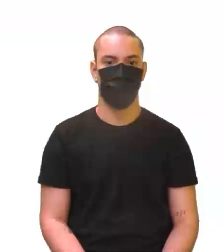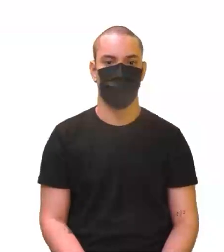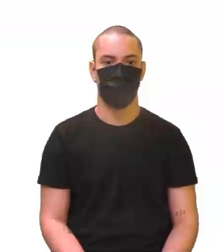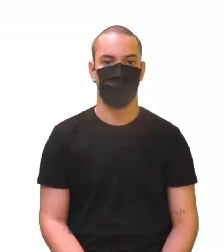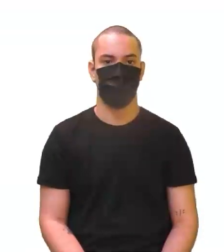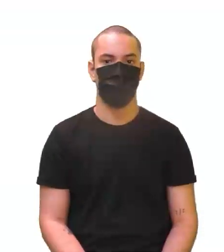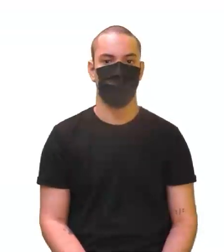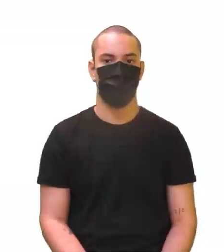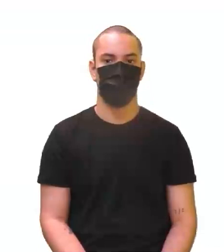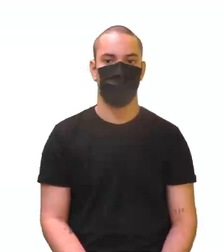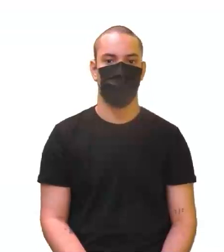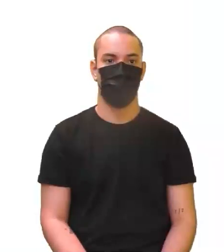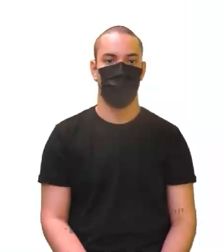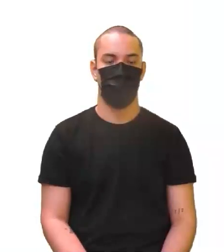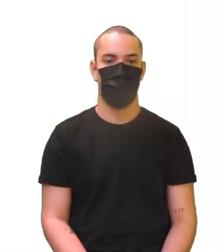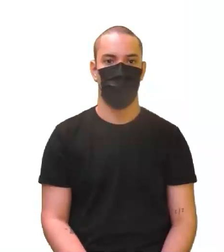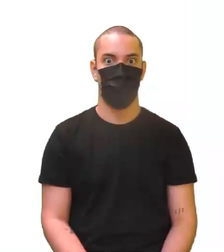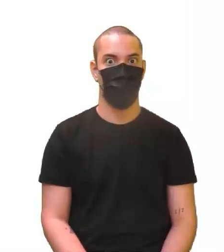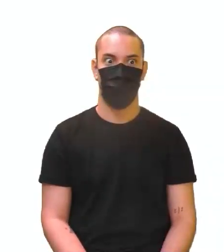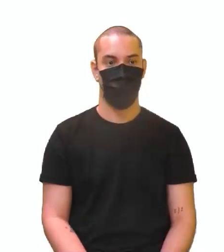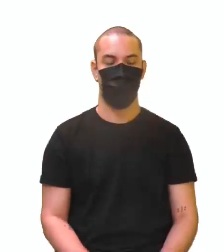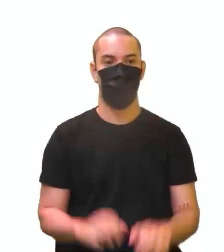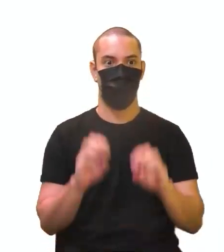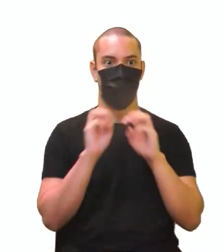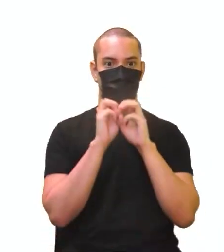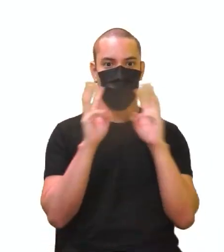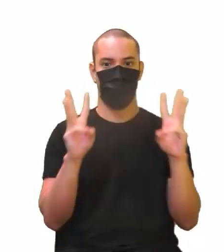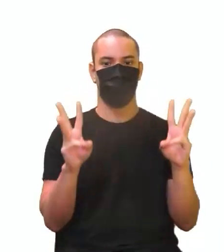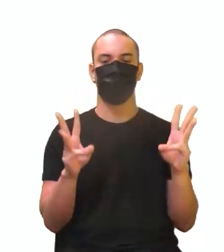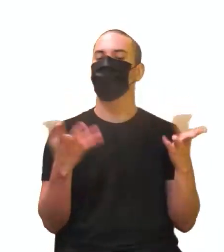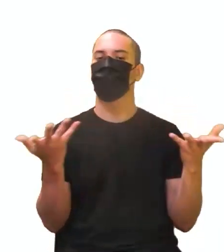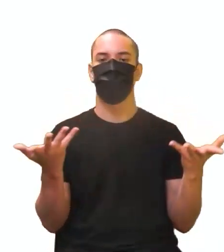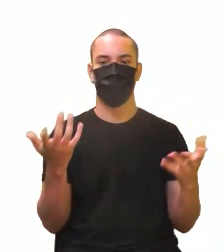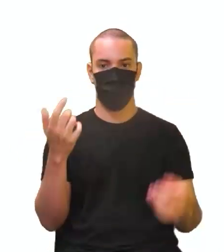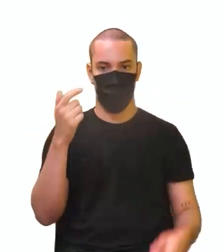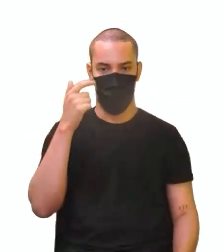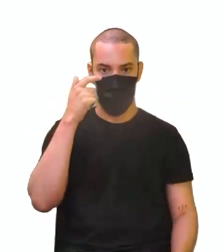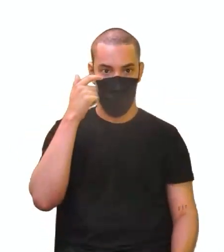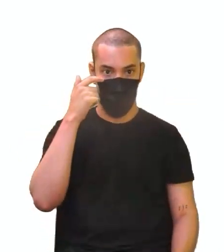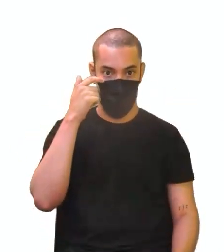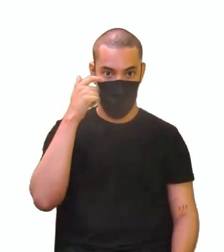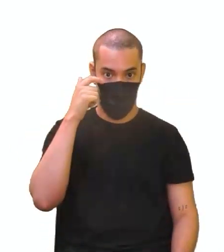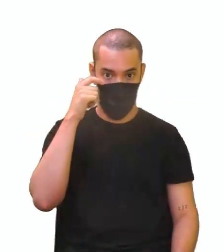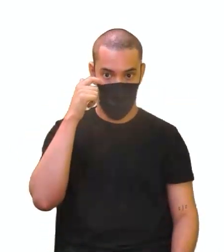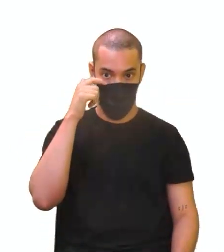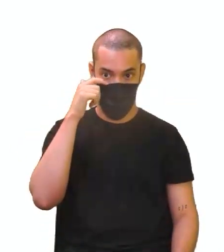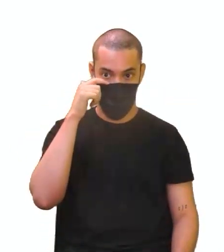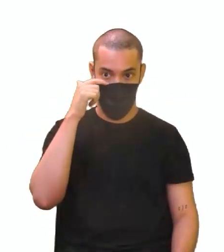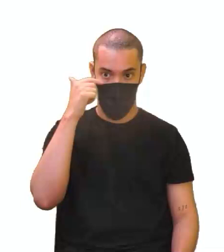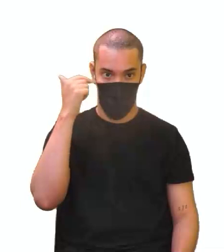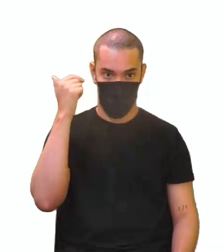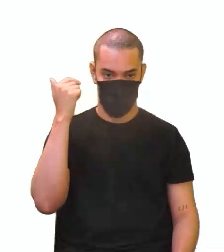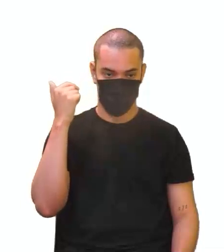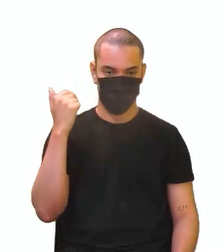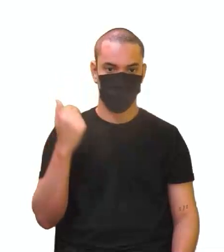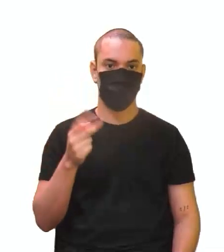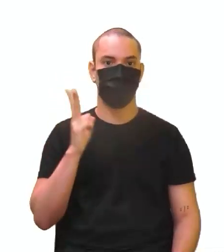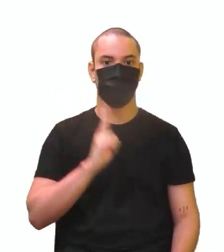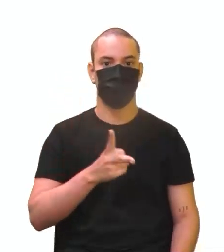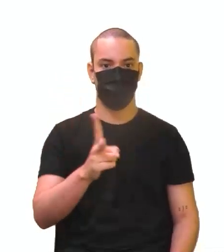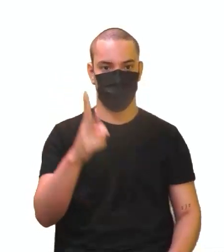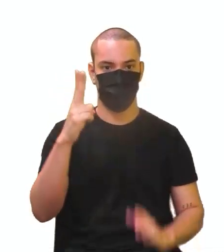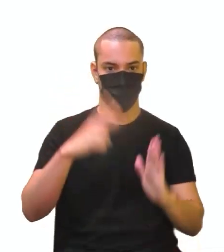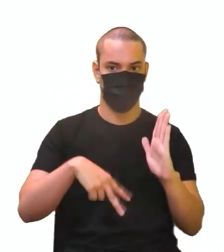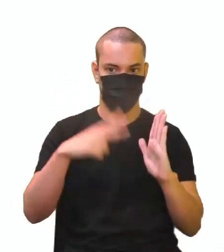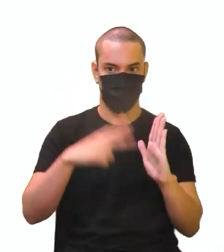quadro. Uou! Vai lá, prof. Então, professora, para continuar lendo,